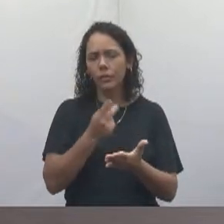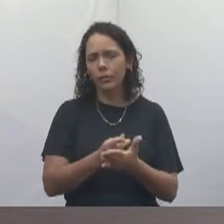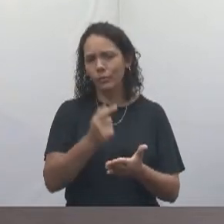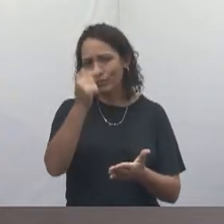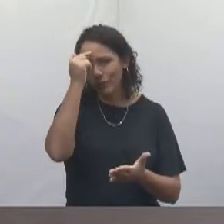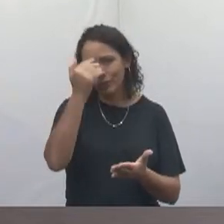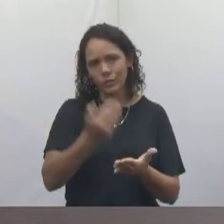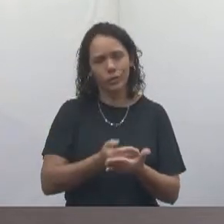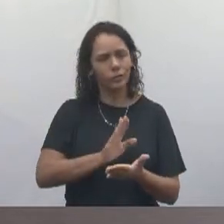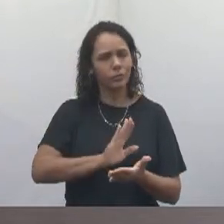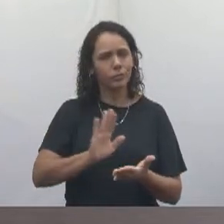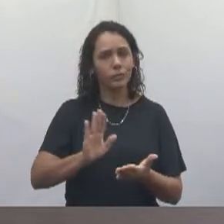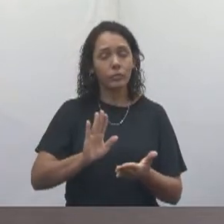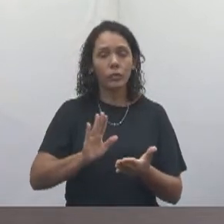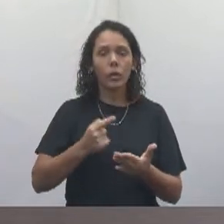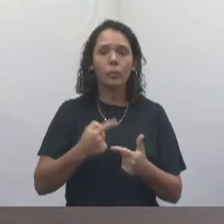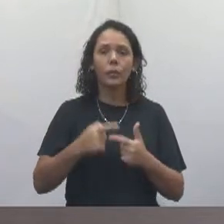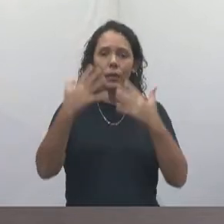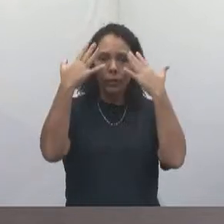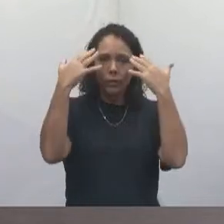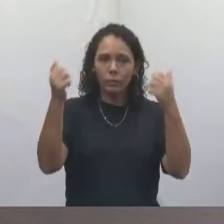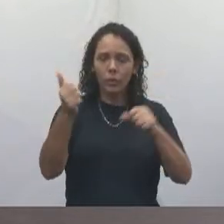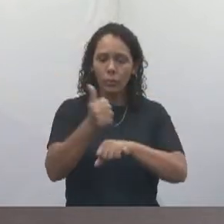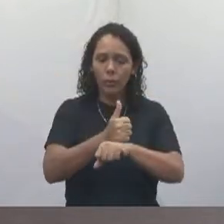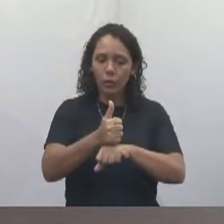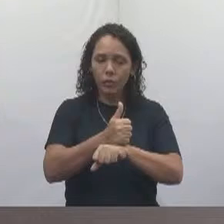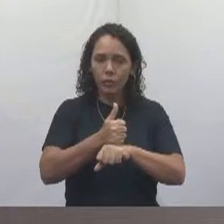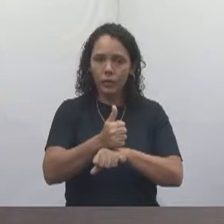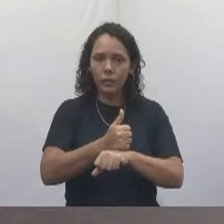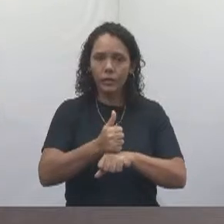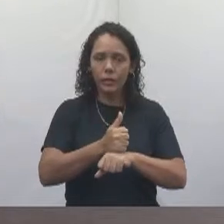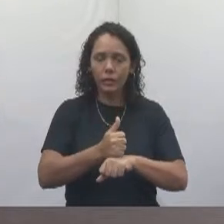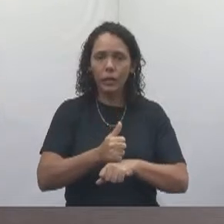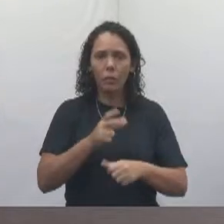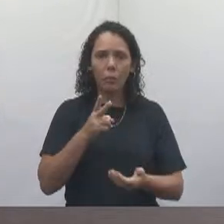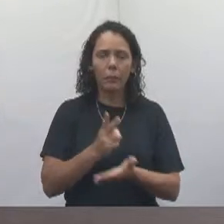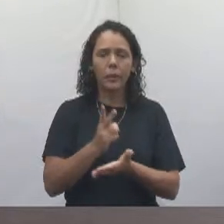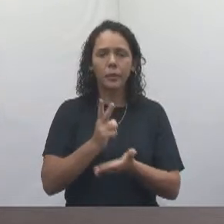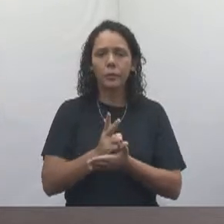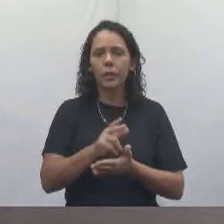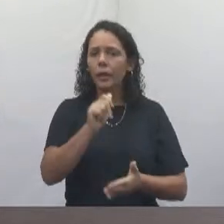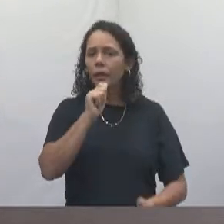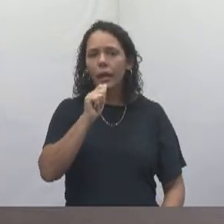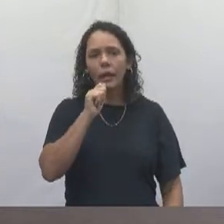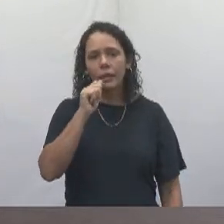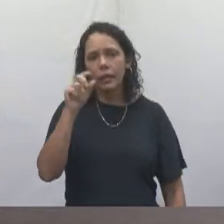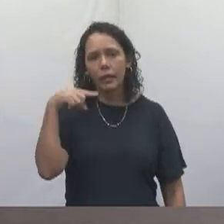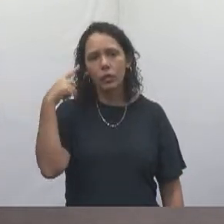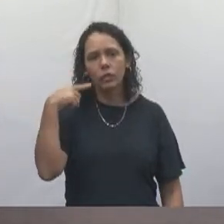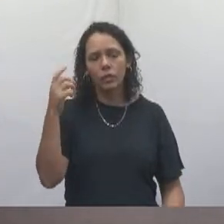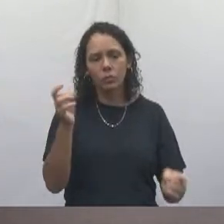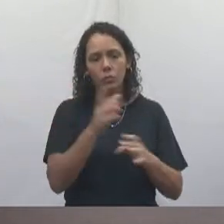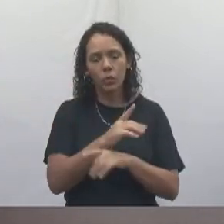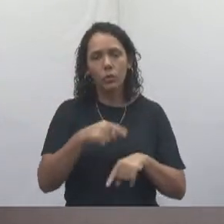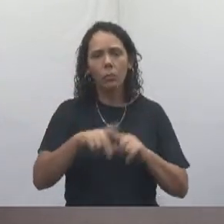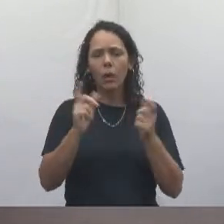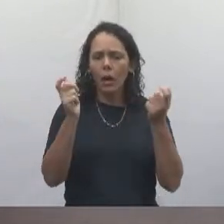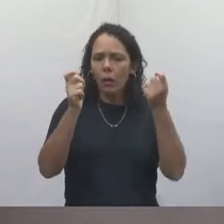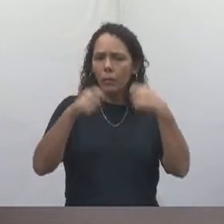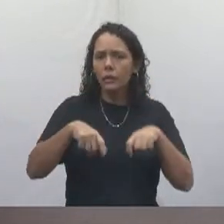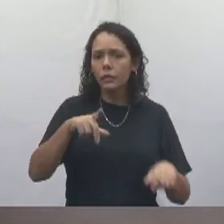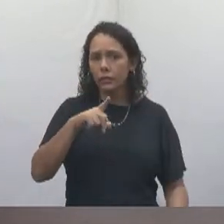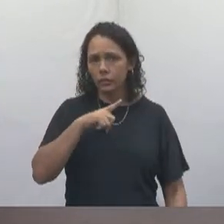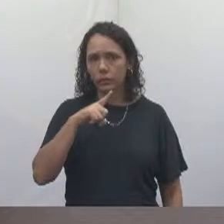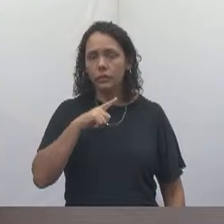acredito que não, porque o tribunal auditor, ainda que não seja formado em direito, é uma pessoa totalmente capacitada, porque